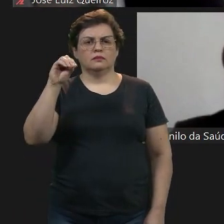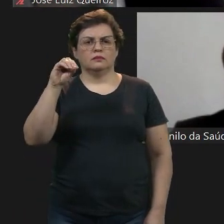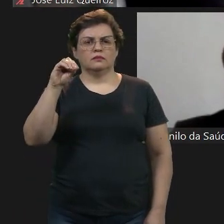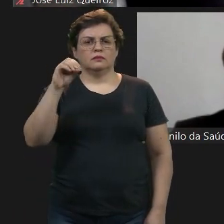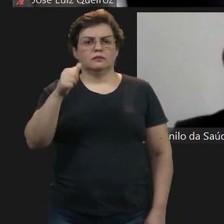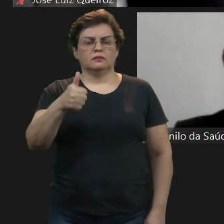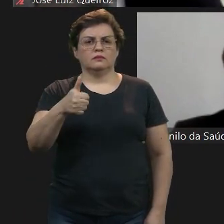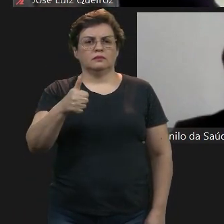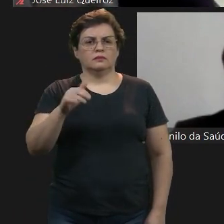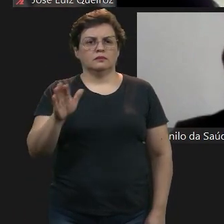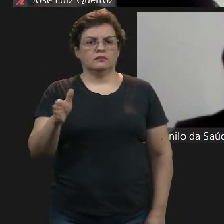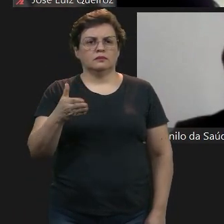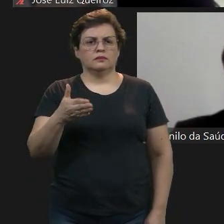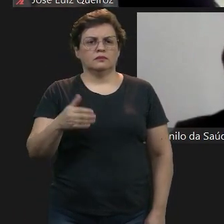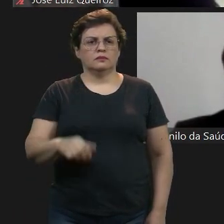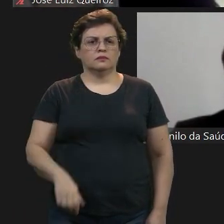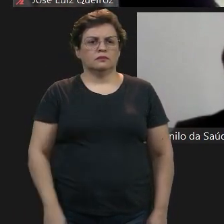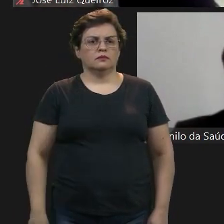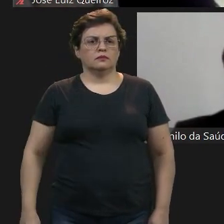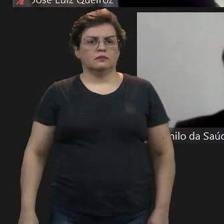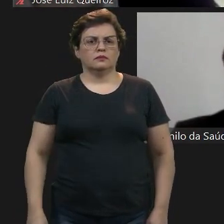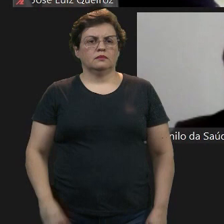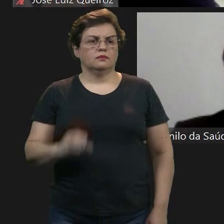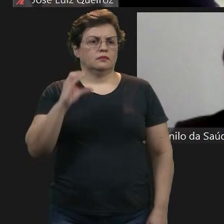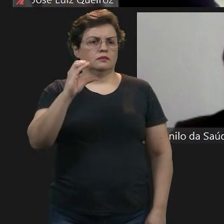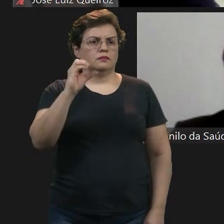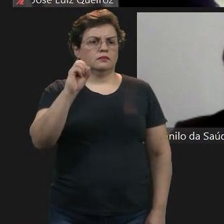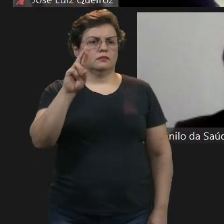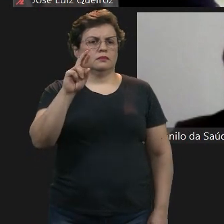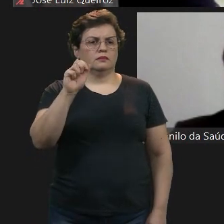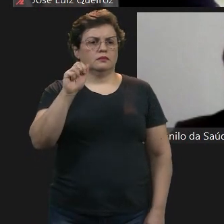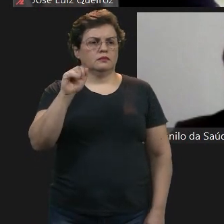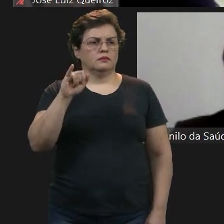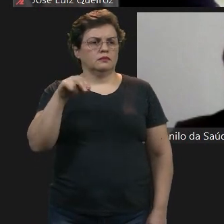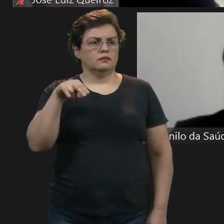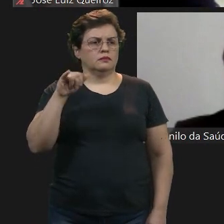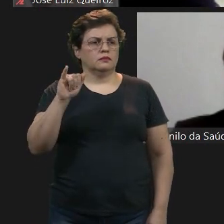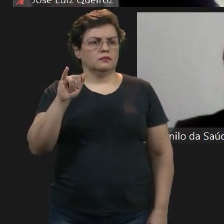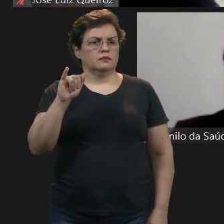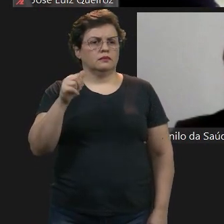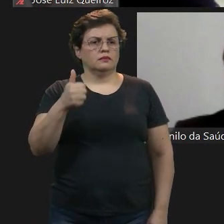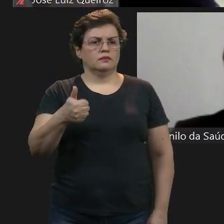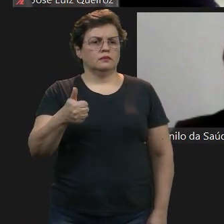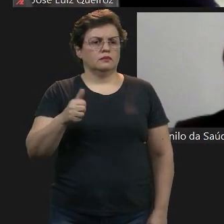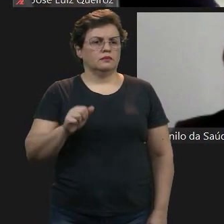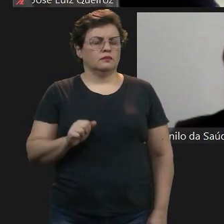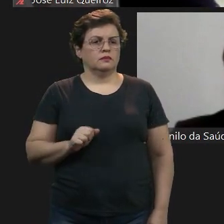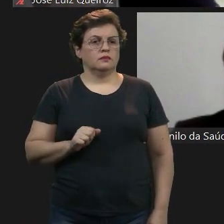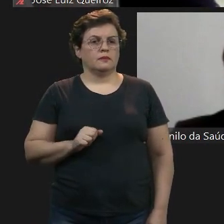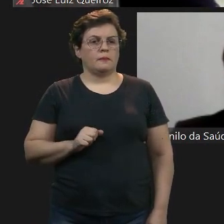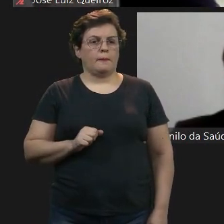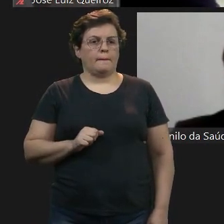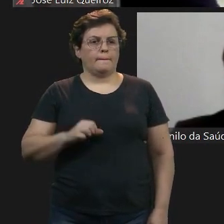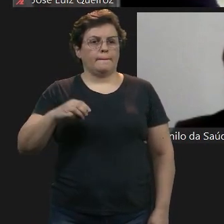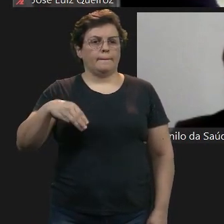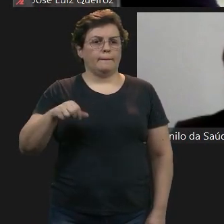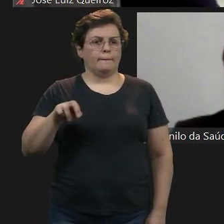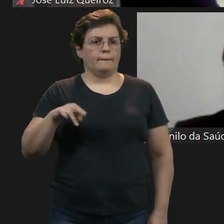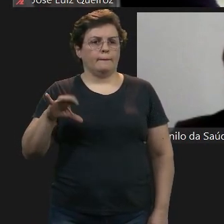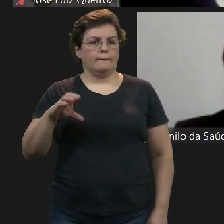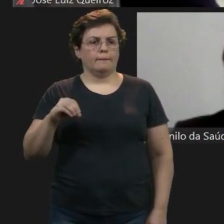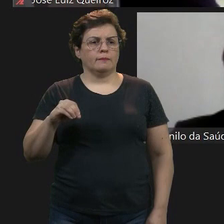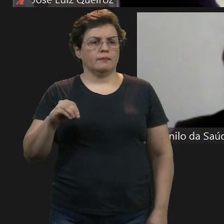presidente. Vereador professor Mário Coraini Júnior. Sim. Vereador Maurício